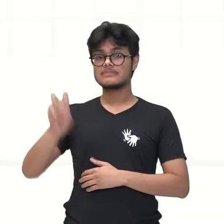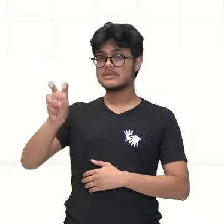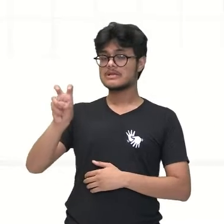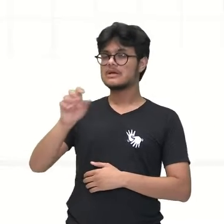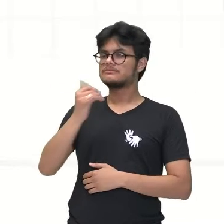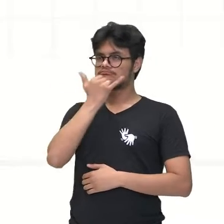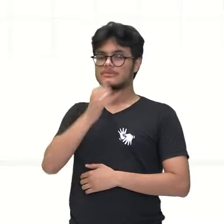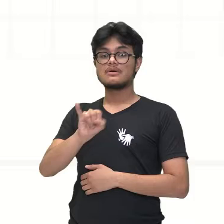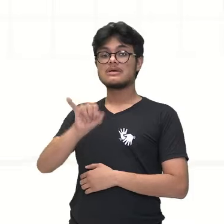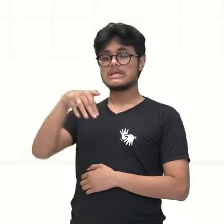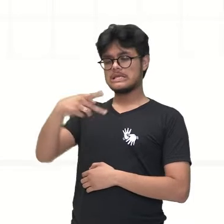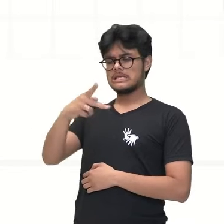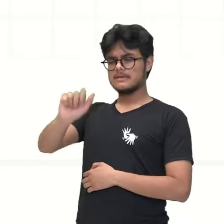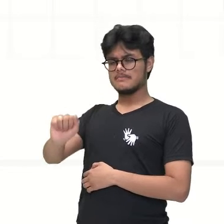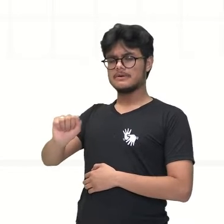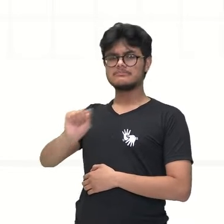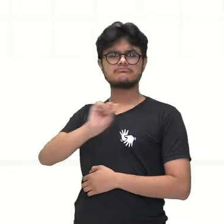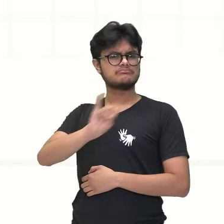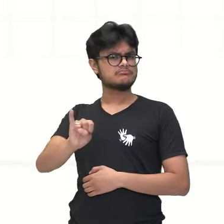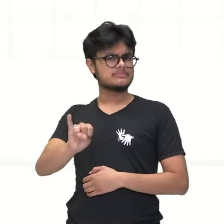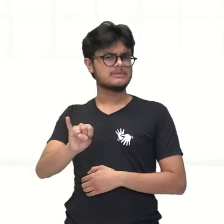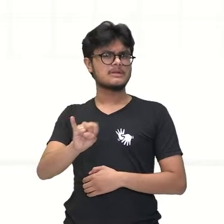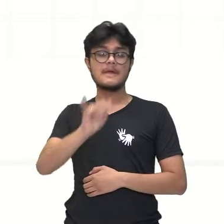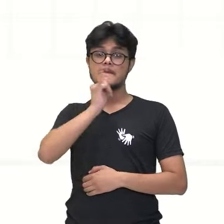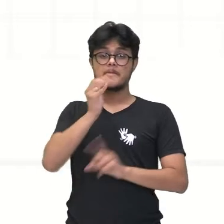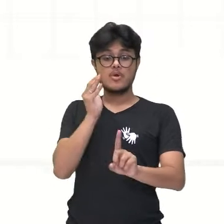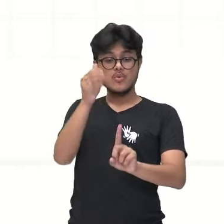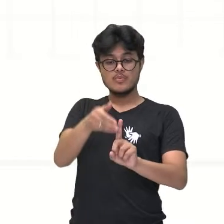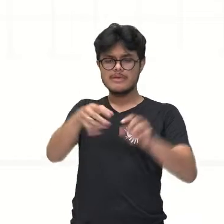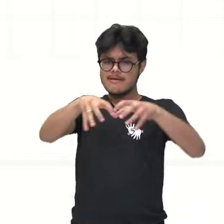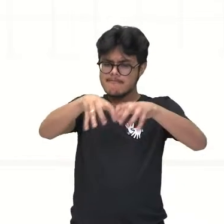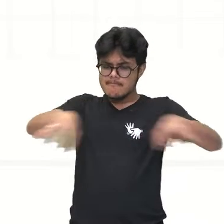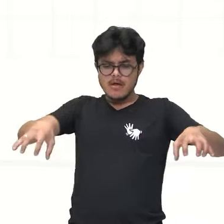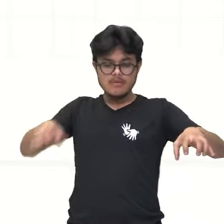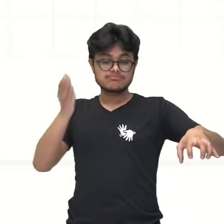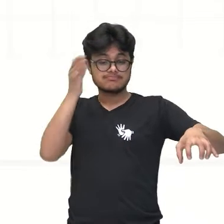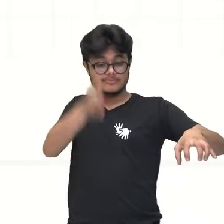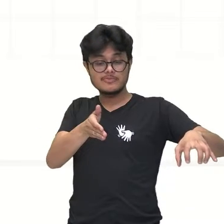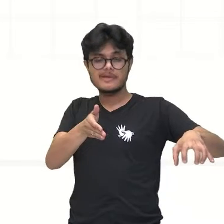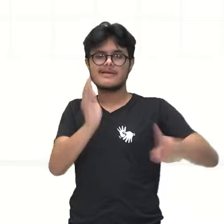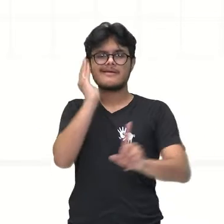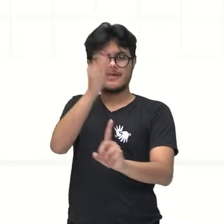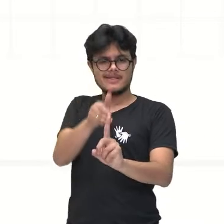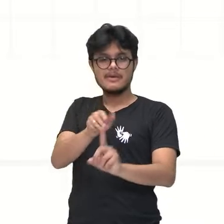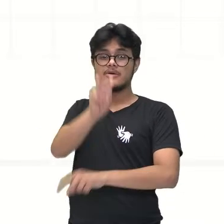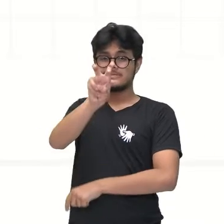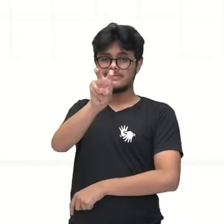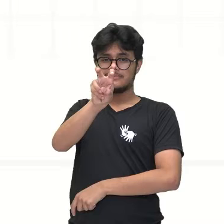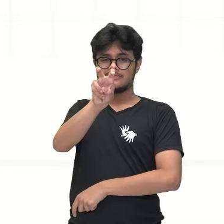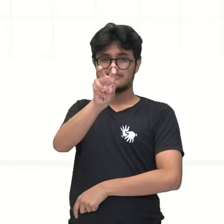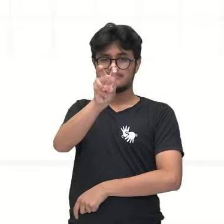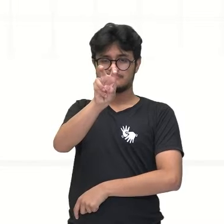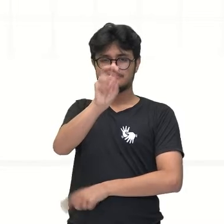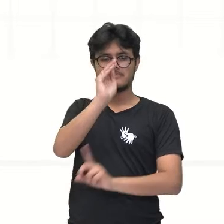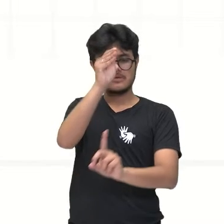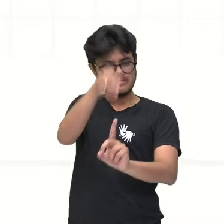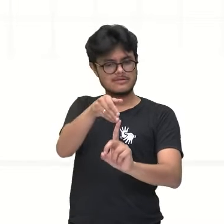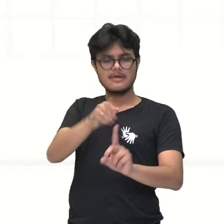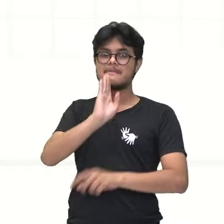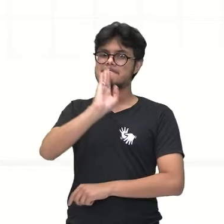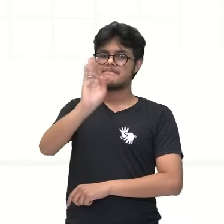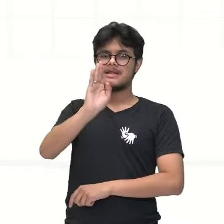eu posso colocar na ordem, e aí o termo do meio, olha aqui, o 5 é o termo do meio, né? Então, o 5 vai ser